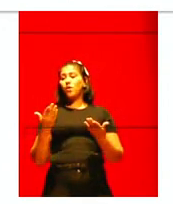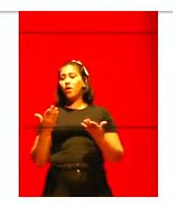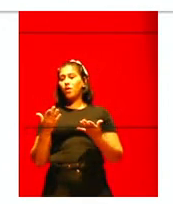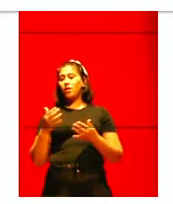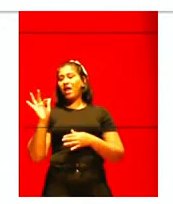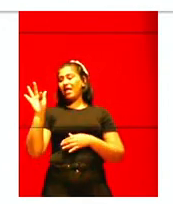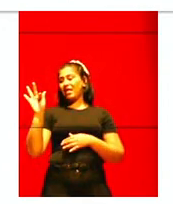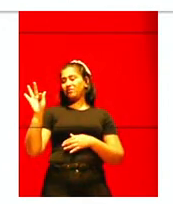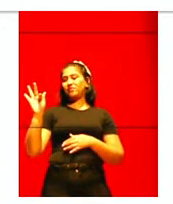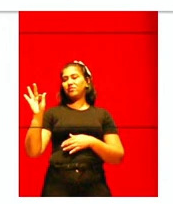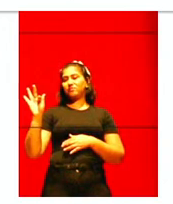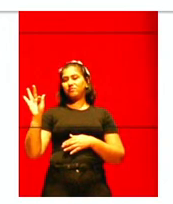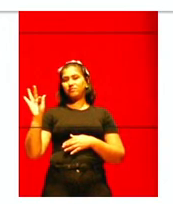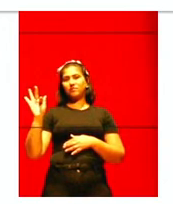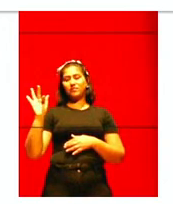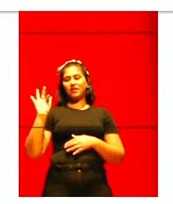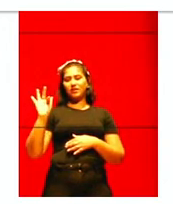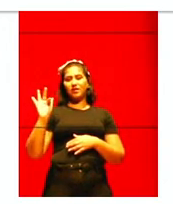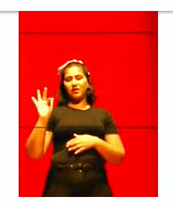F.